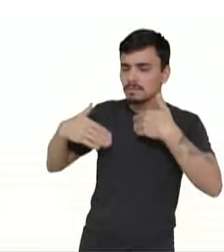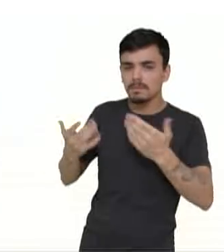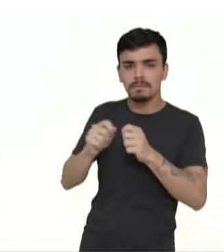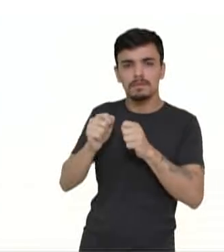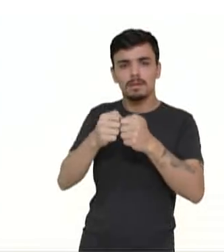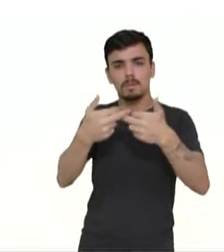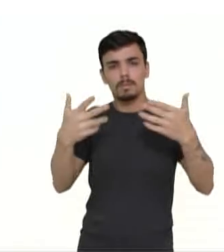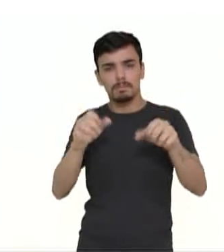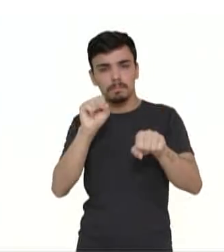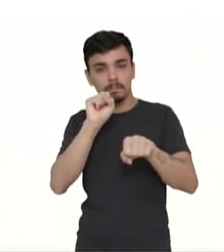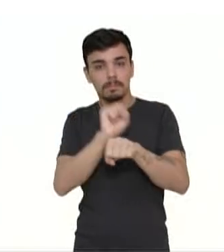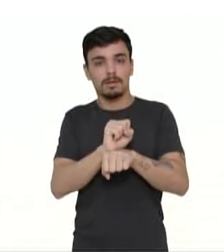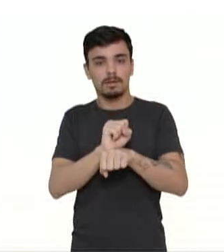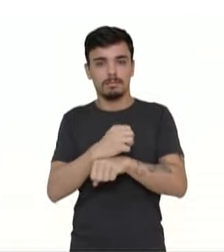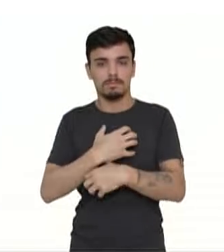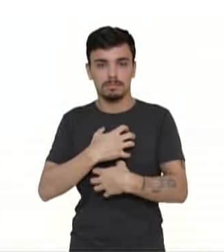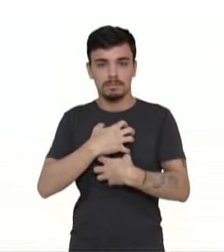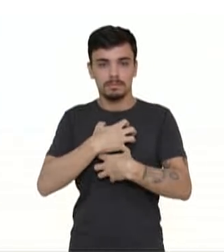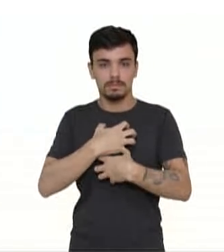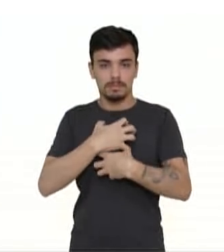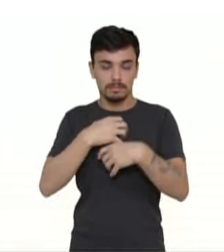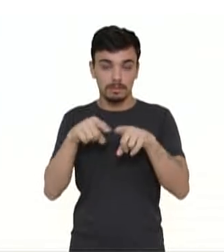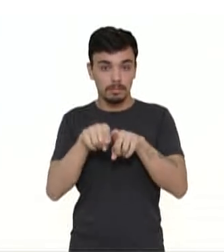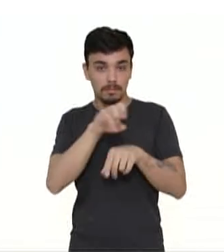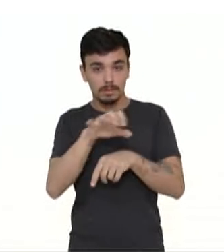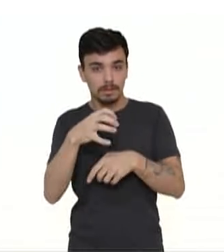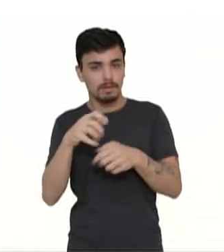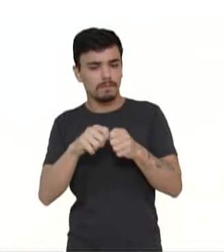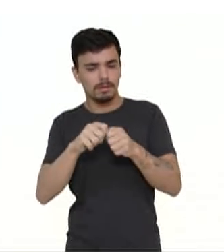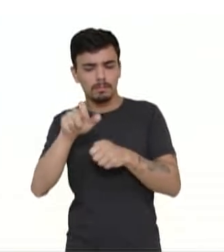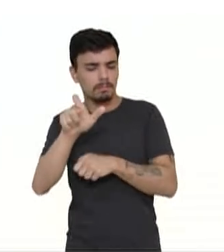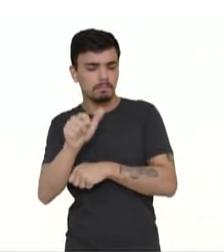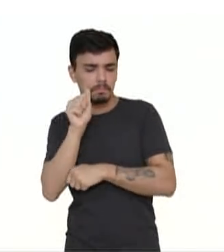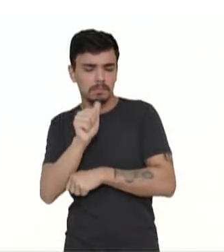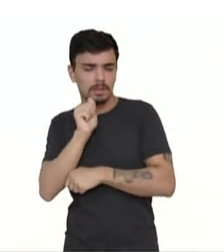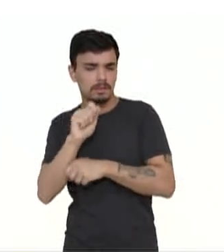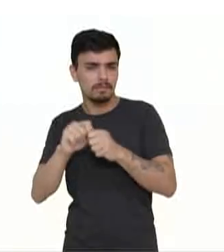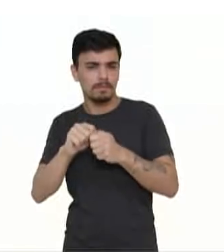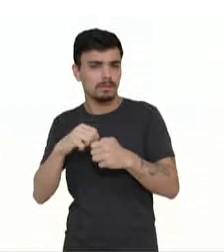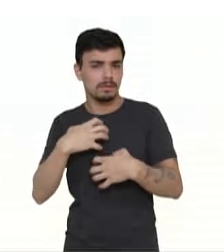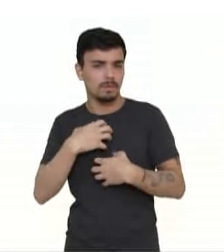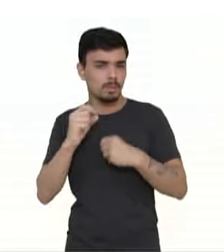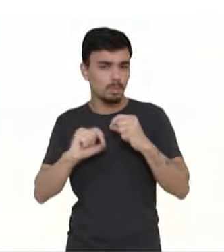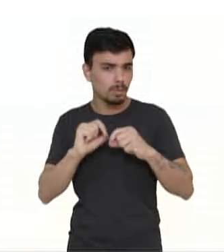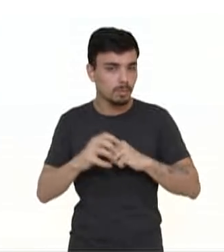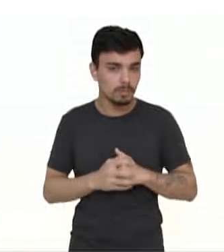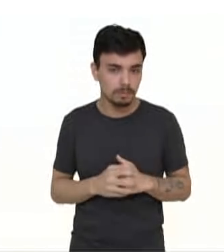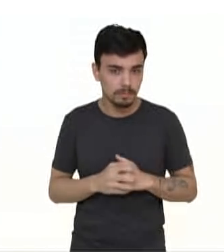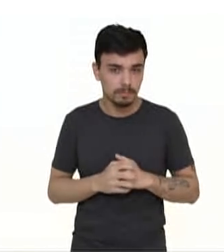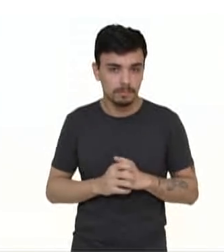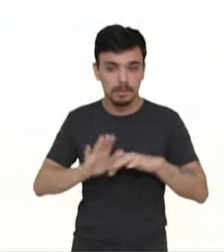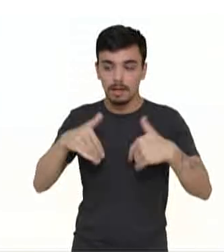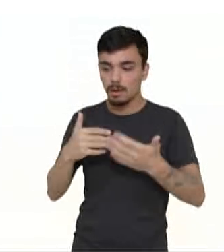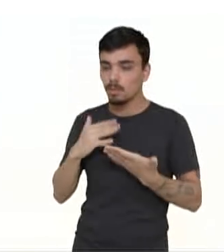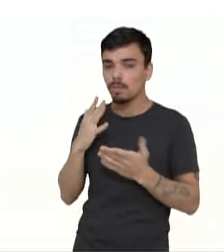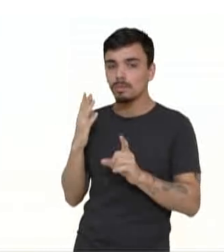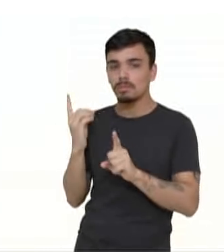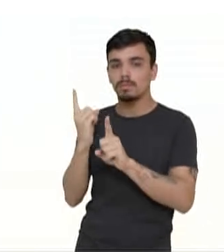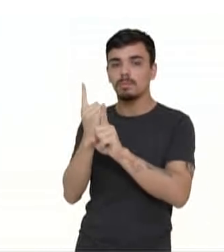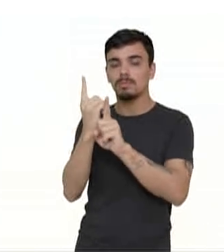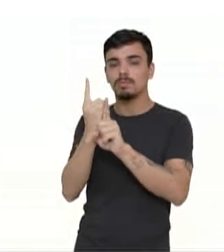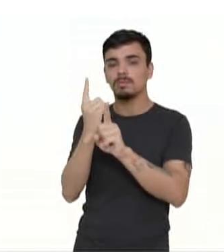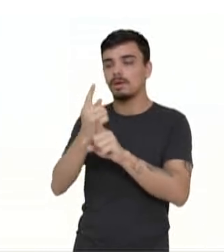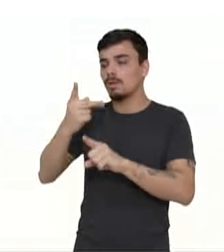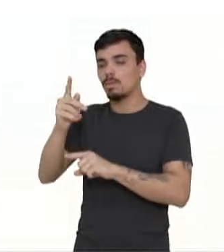algo para parar de soluçar. Que fazer de uma menina ruiva com soluço? Foi quando se aproximou a